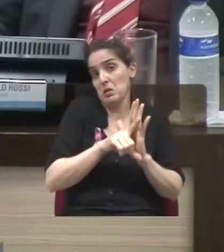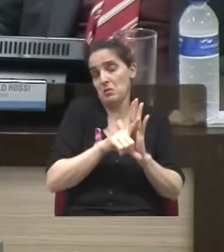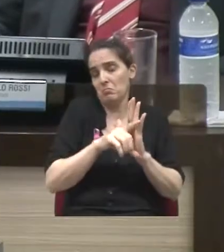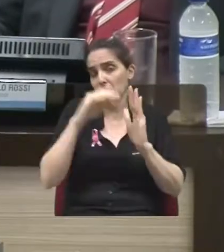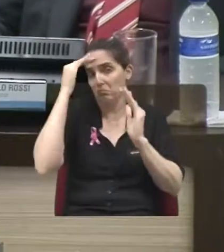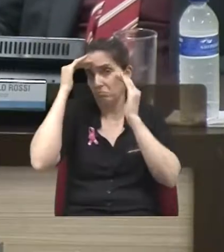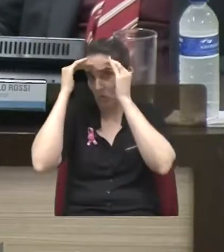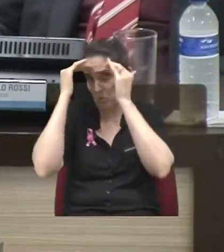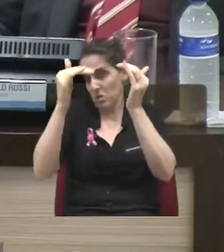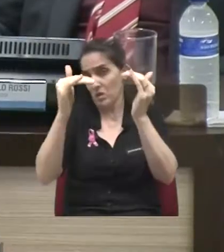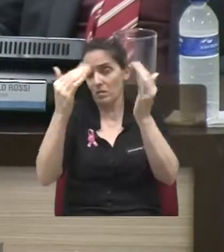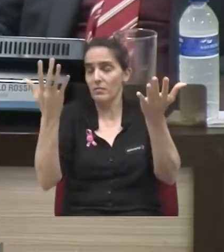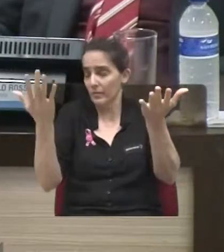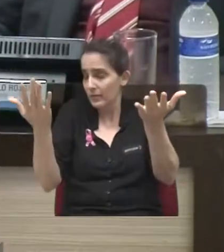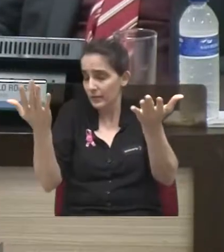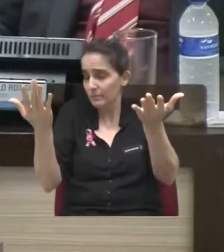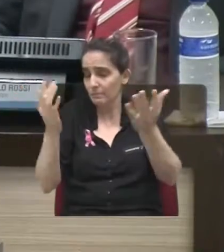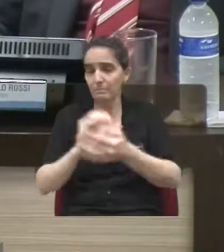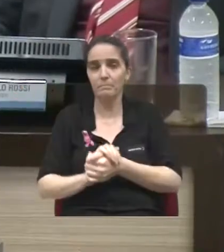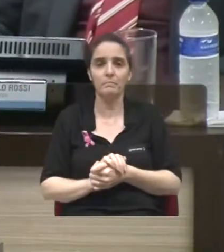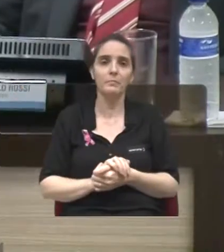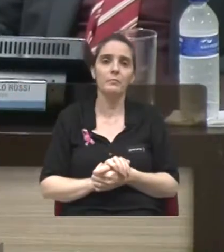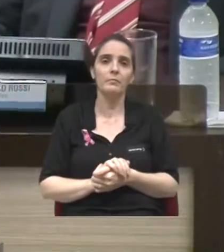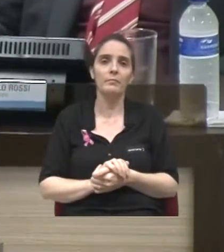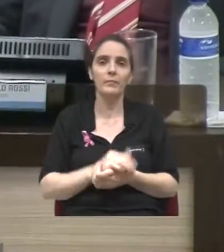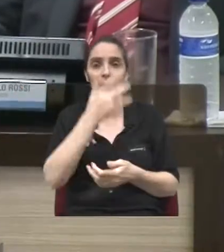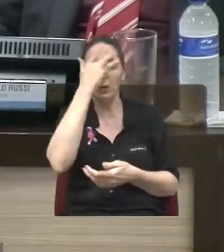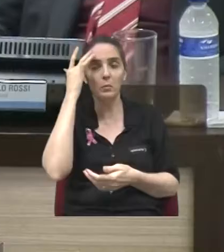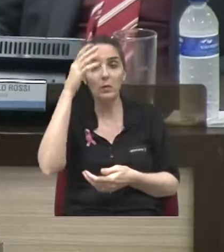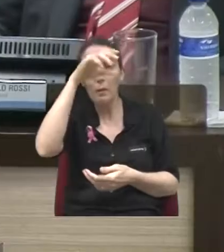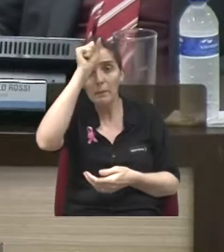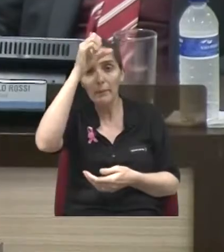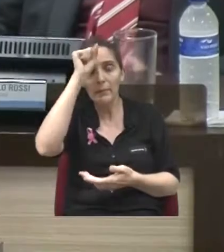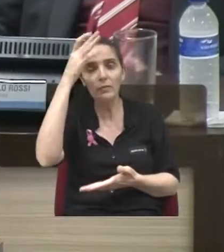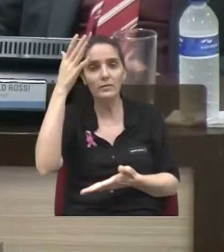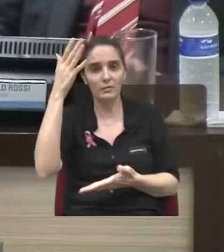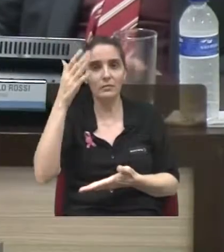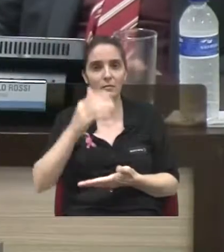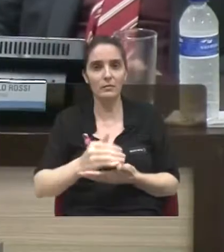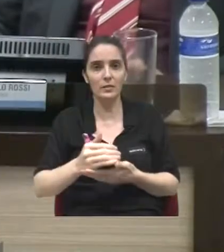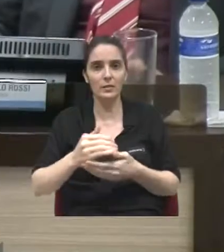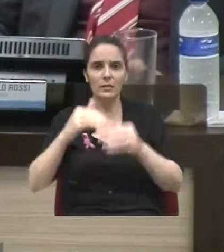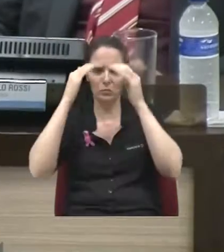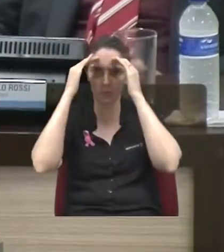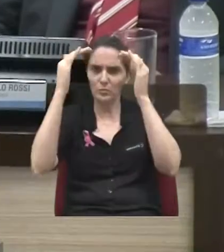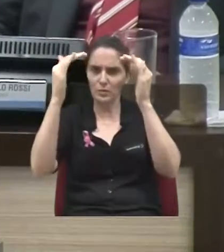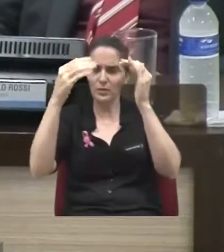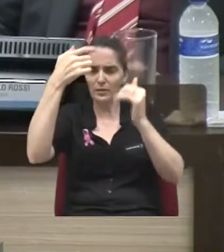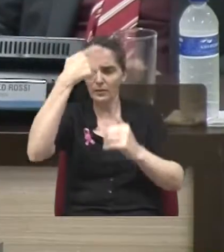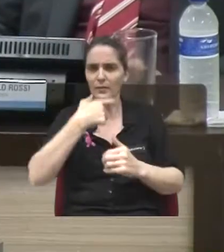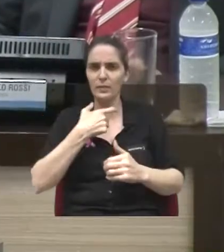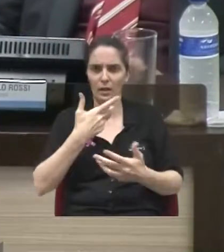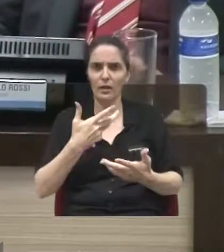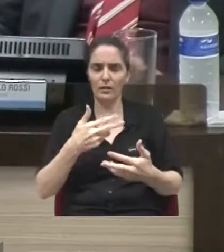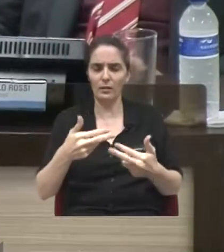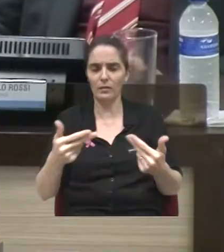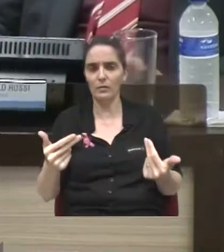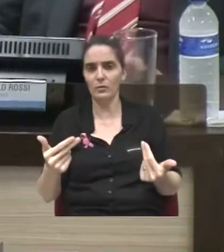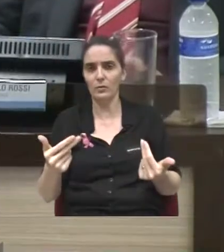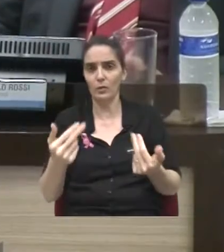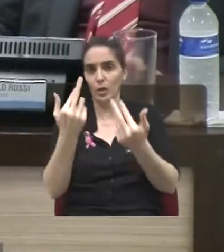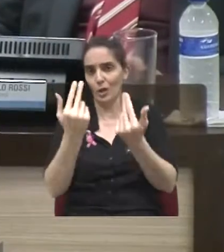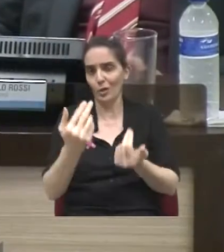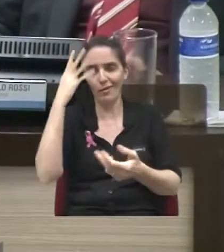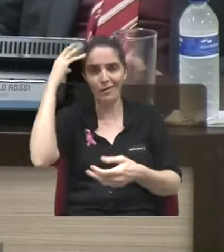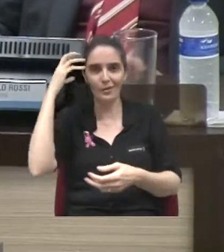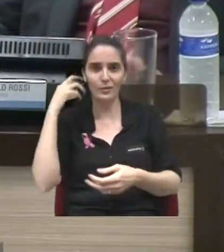terem atenção, para as pessoas poderem aprender e levar a sério determinadas atitudes que sabe, como a vereadora Lu falou, na